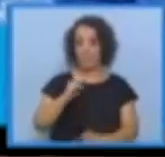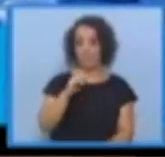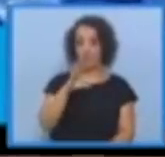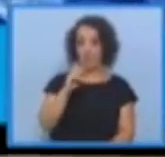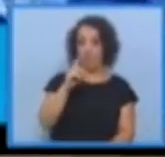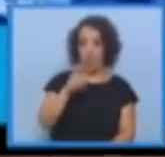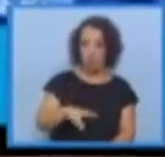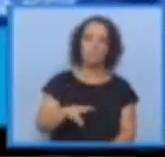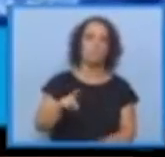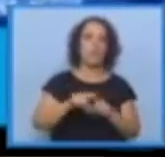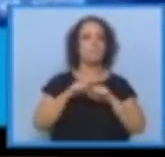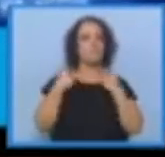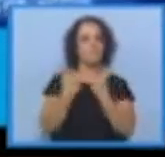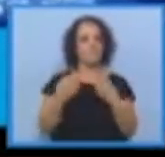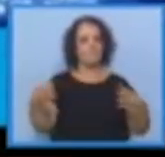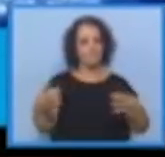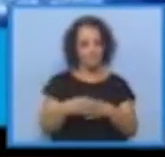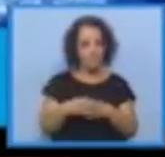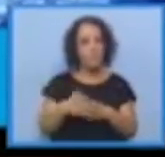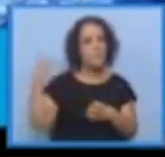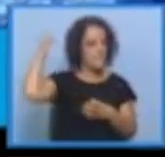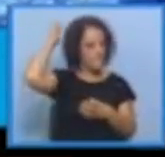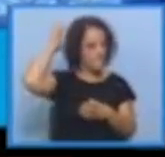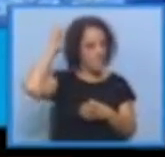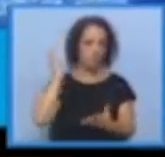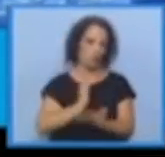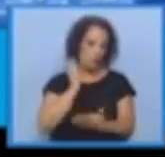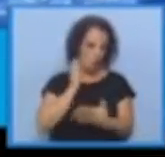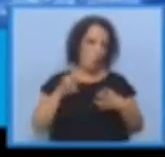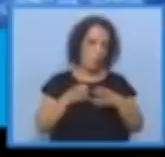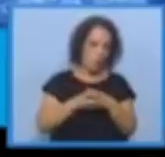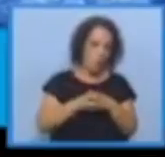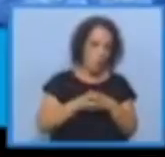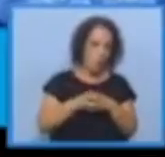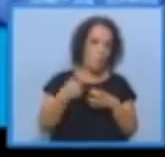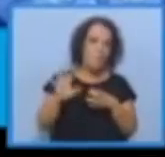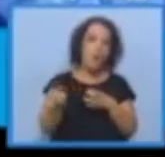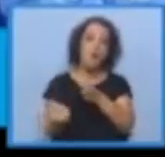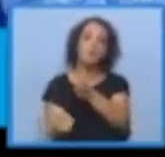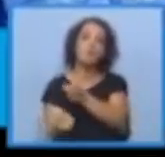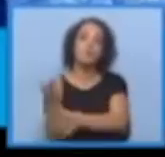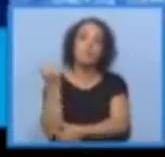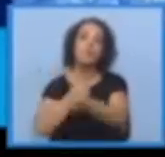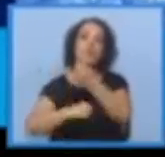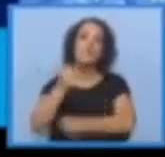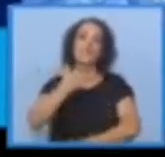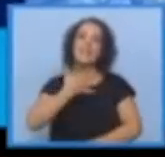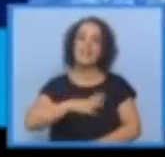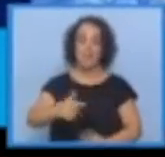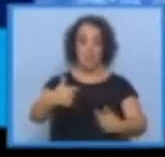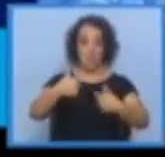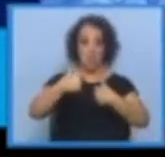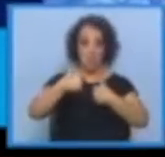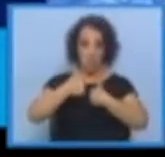sociedade de vida apostólica, de padres, que nasceu num movimento. O movimento queria que eu ficasse totalmente